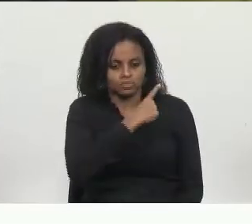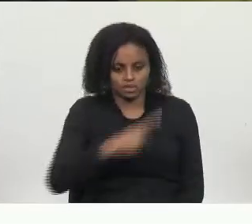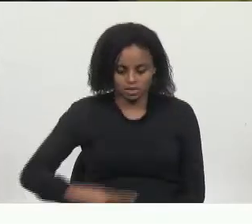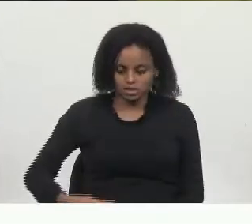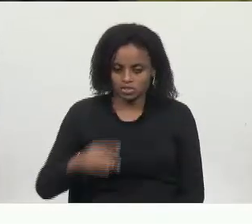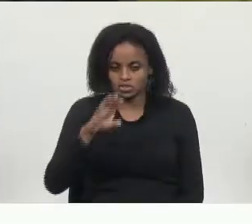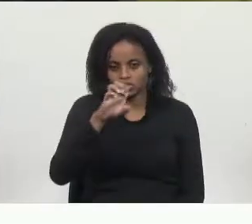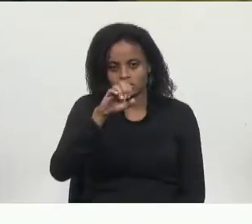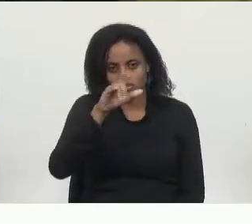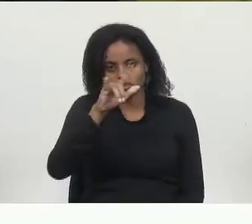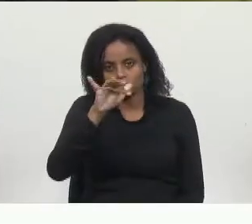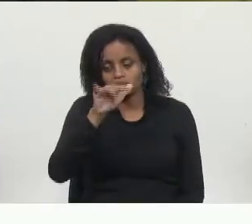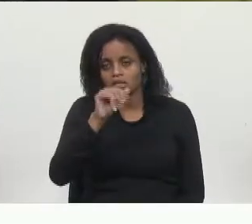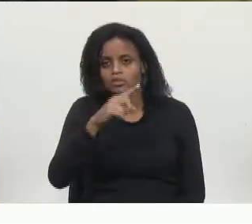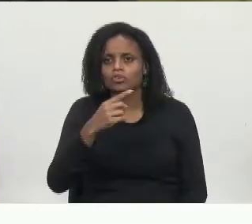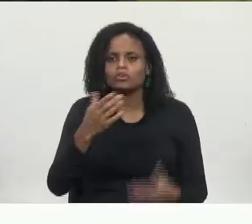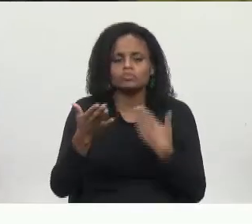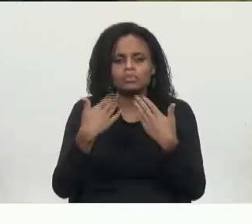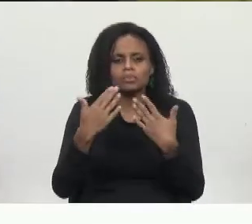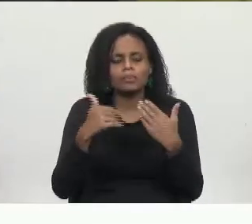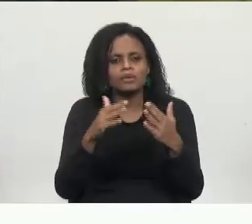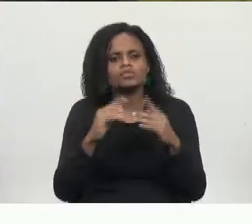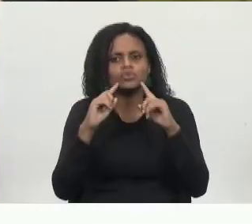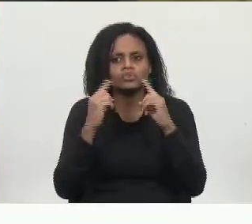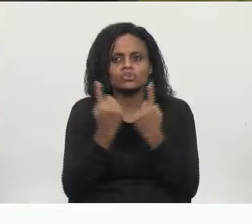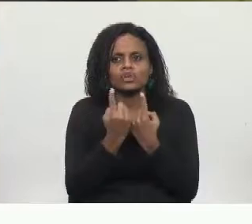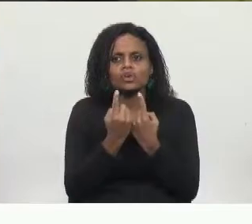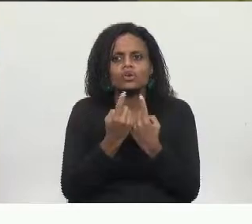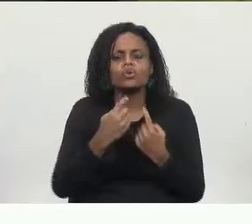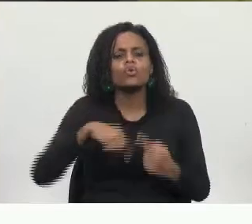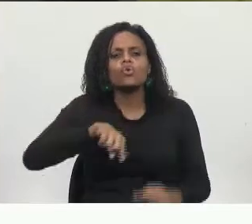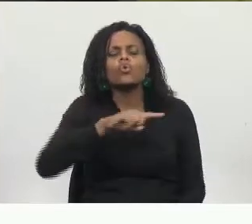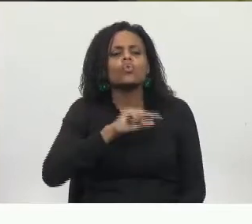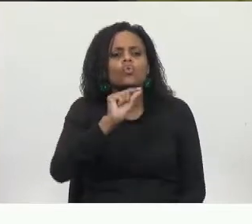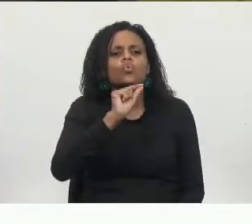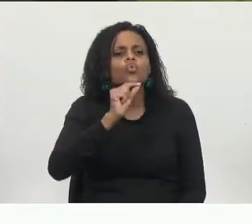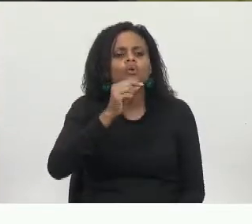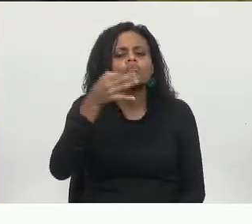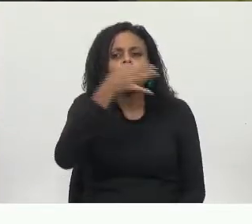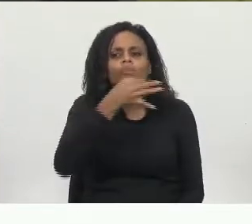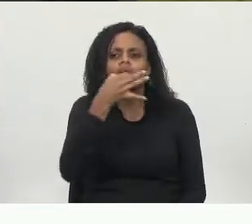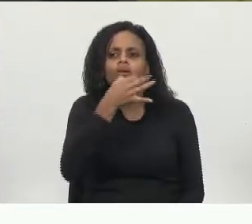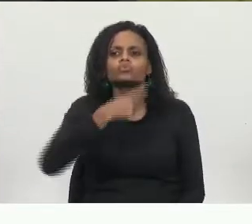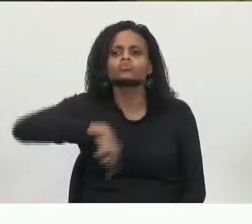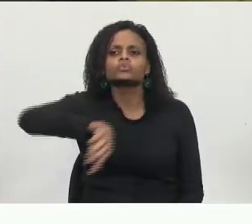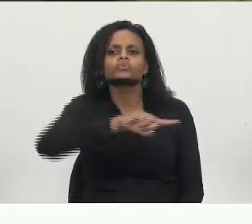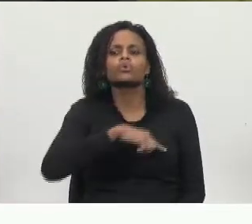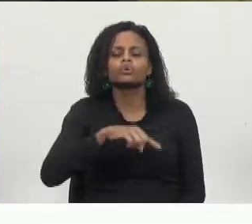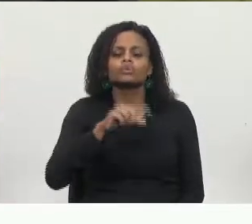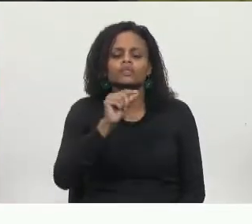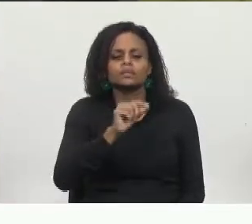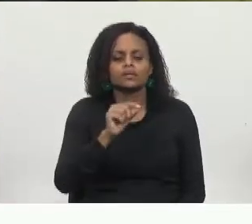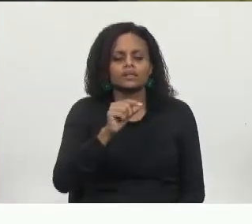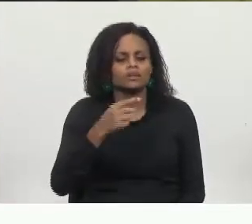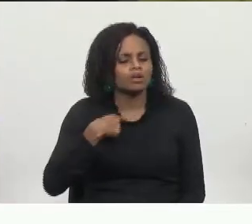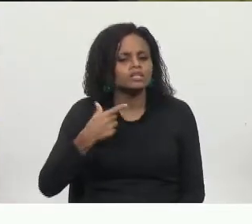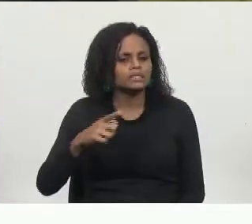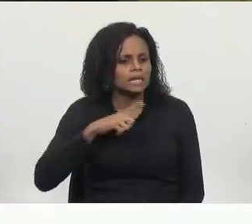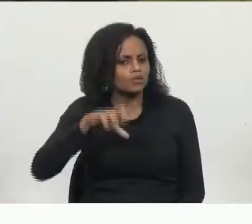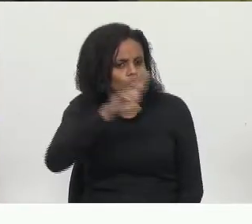audiência, foi no sentido da gente verificar o que nós achamos disso, entendeu? O que nós achamos sobre o porte de